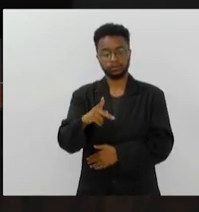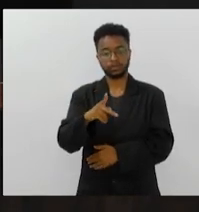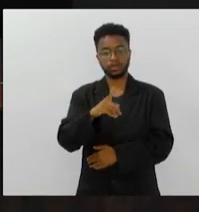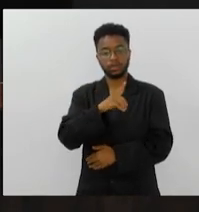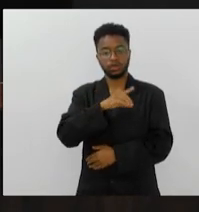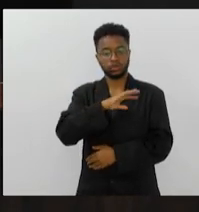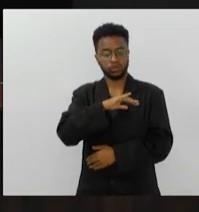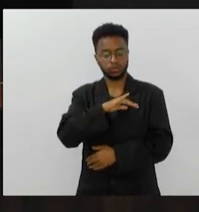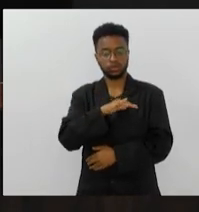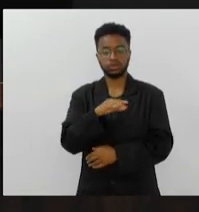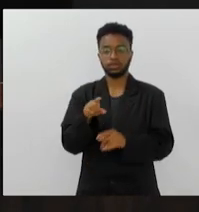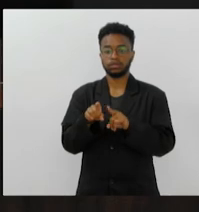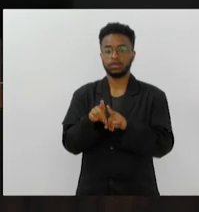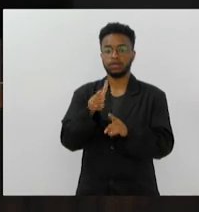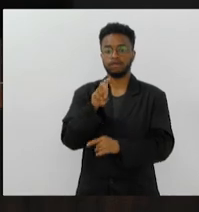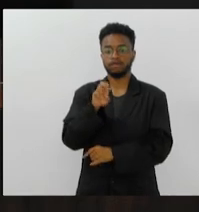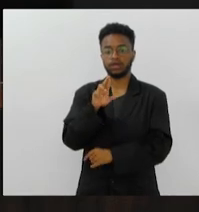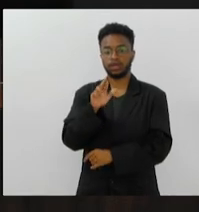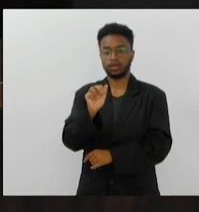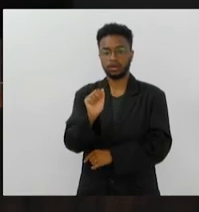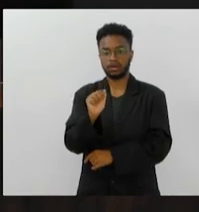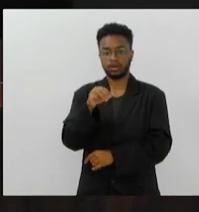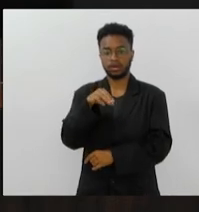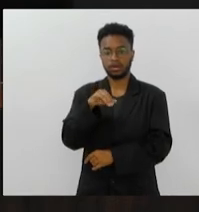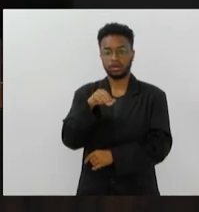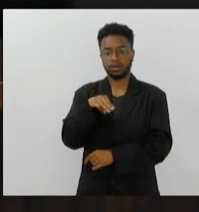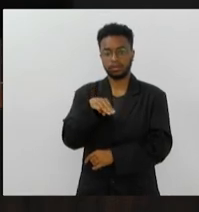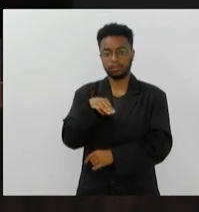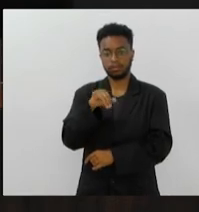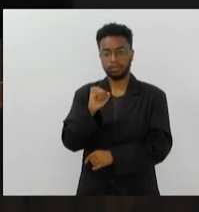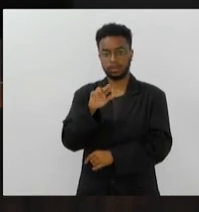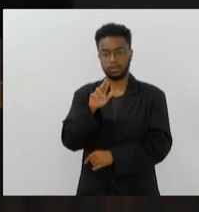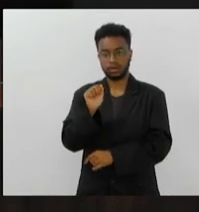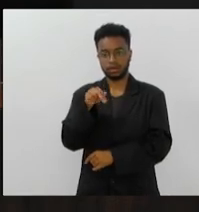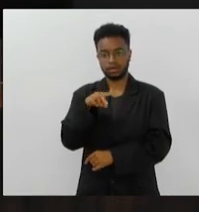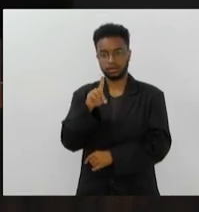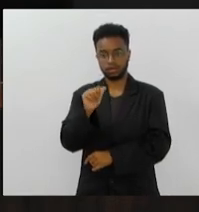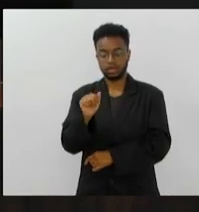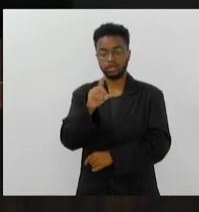Vera Miranda, diretora do SUSI.